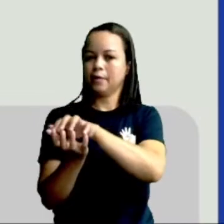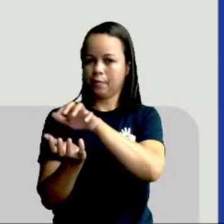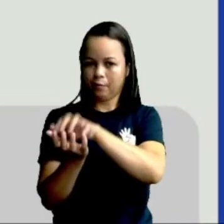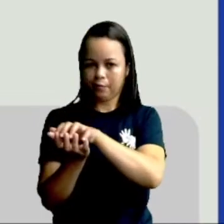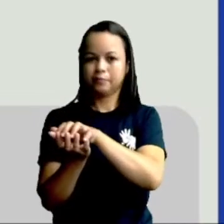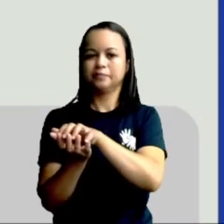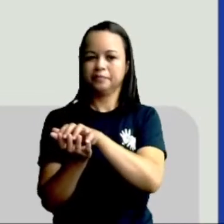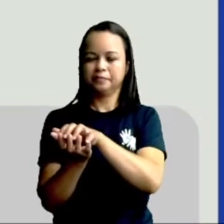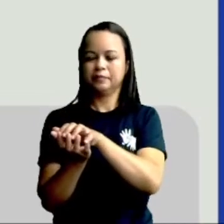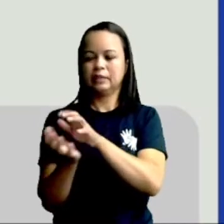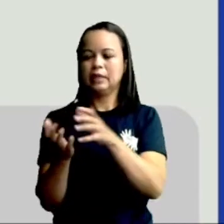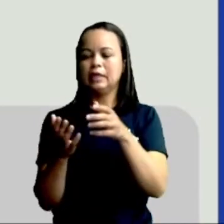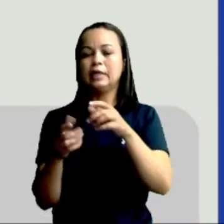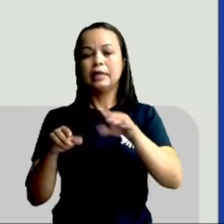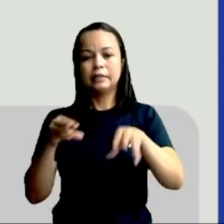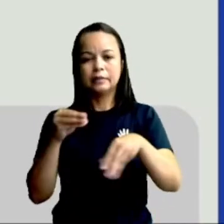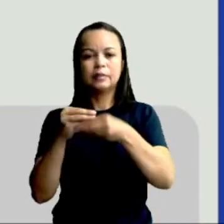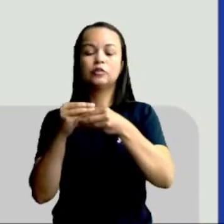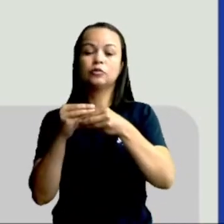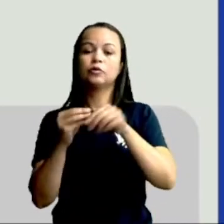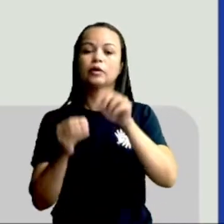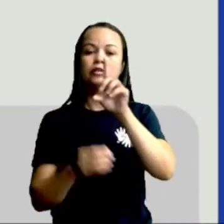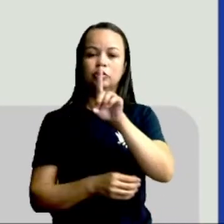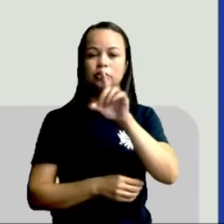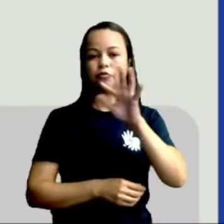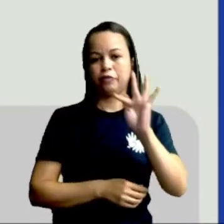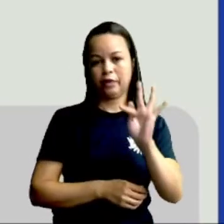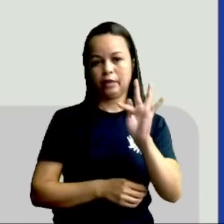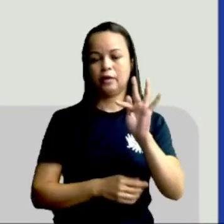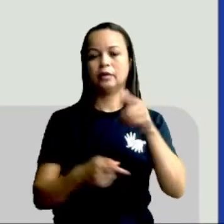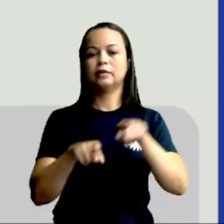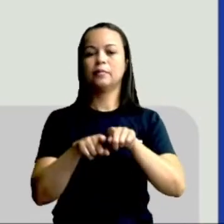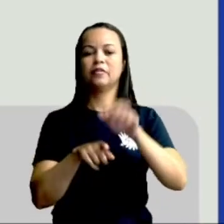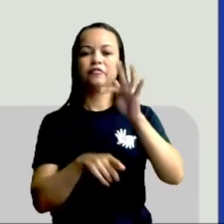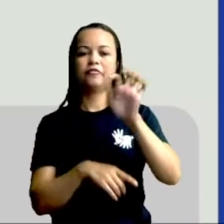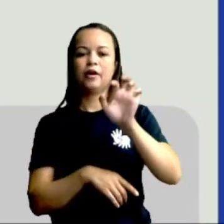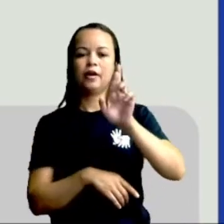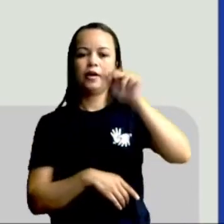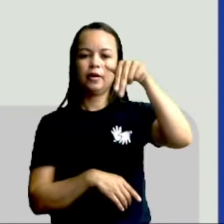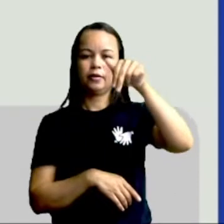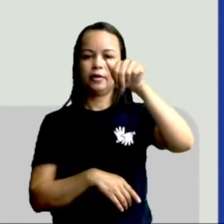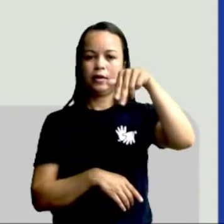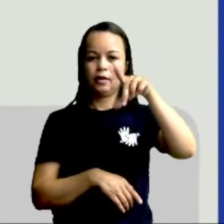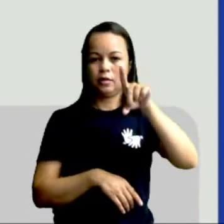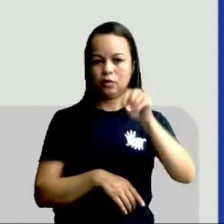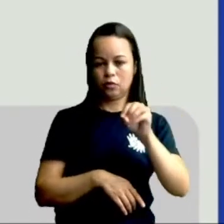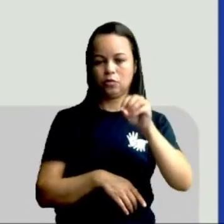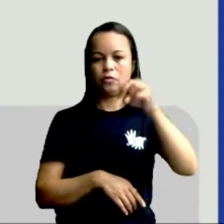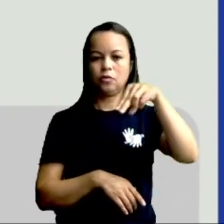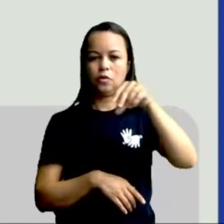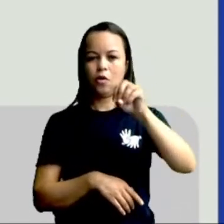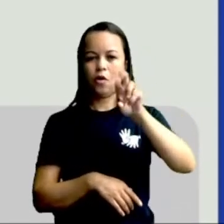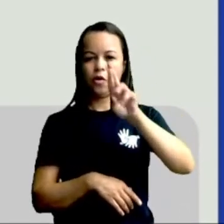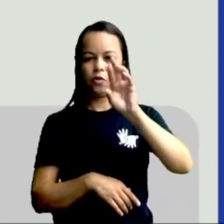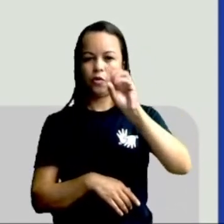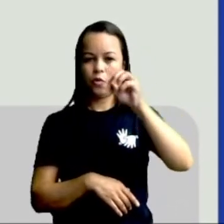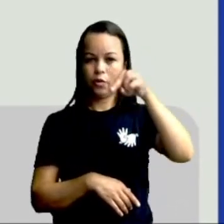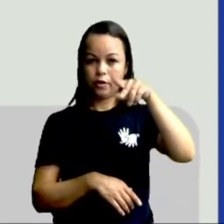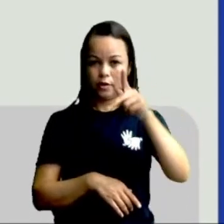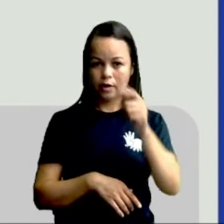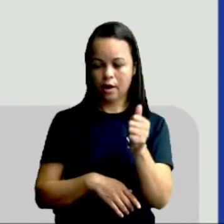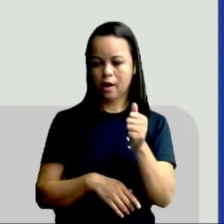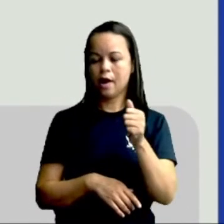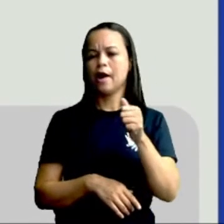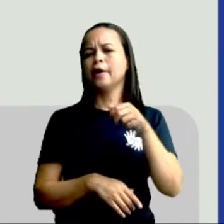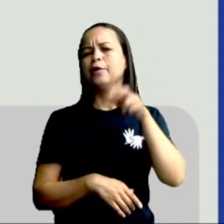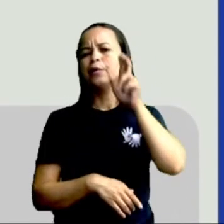Pernambuco. E ainda inclui um distrito estadual de Fernando de Noronha, Rio Grande do Norte e